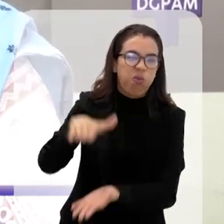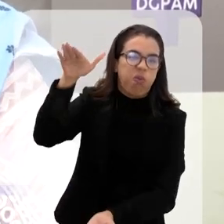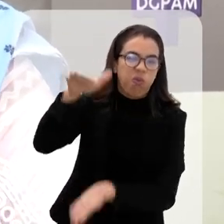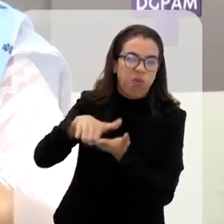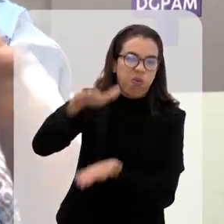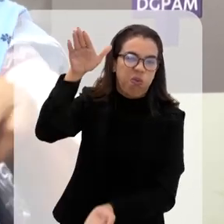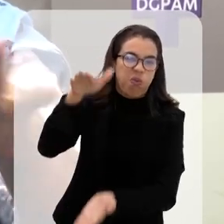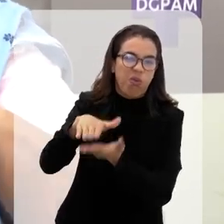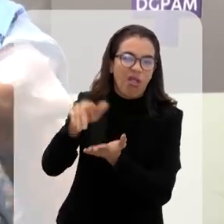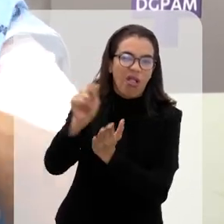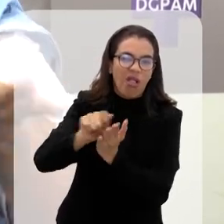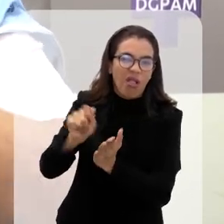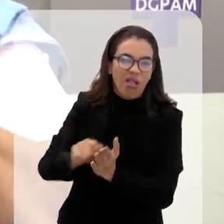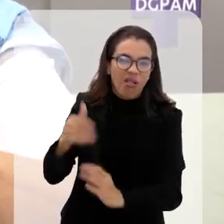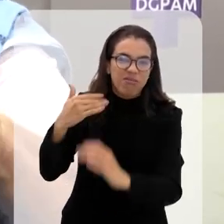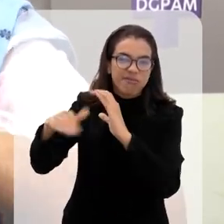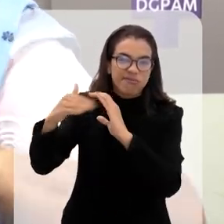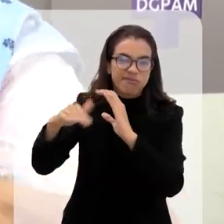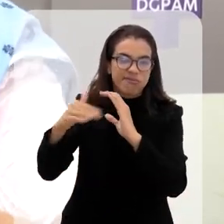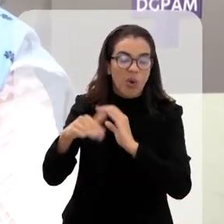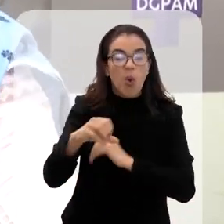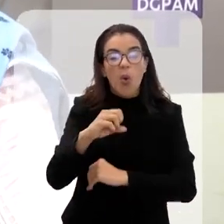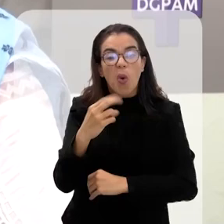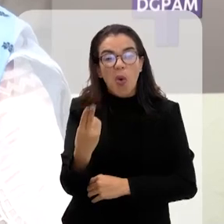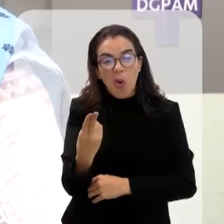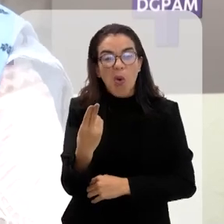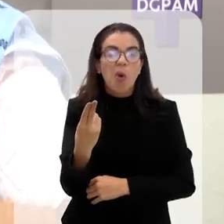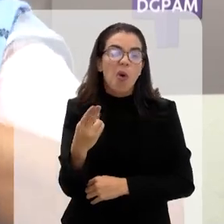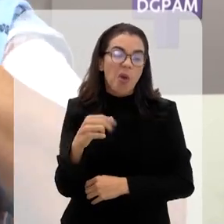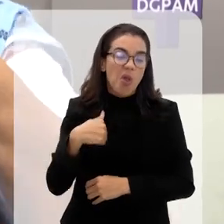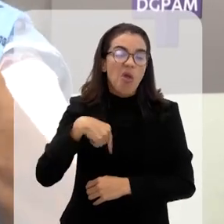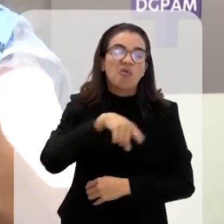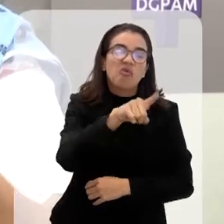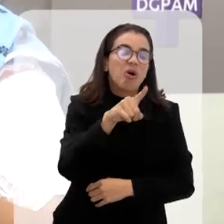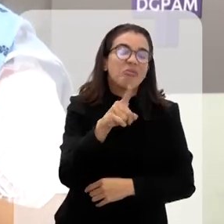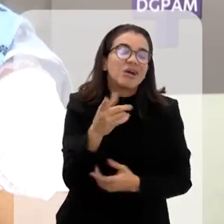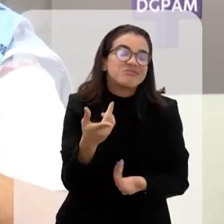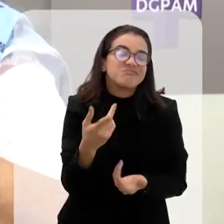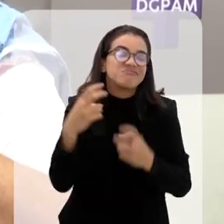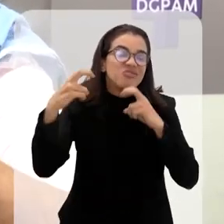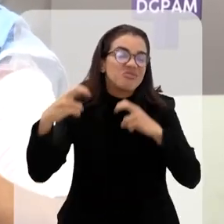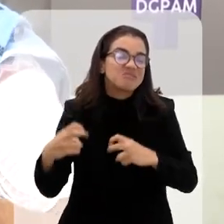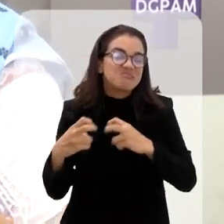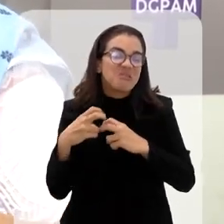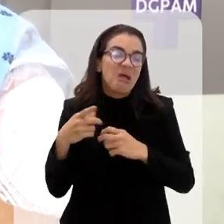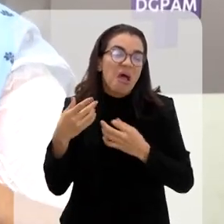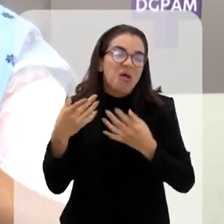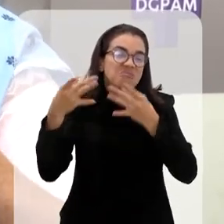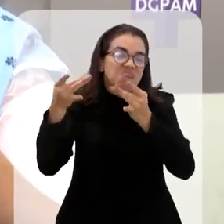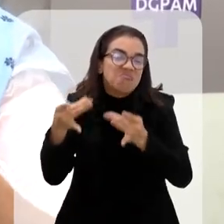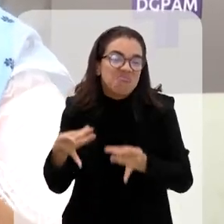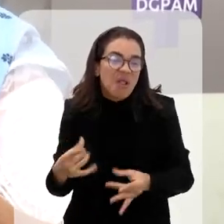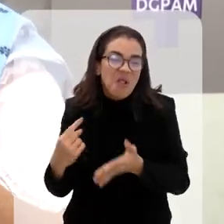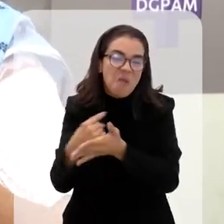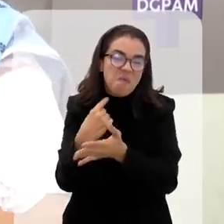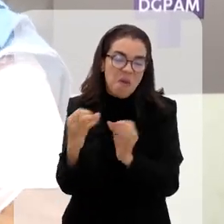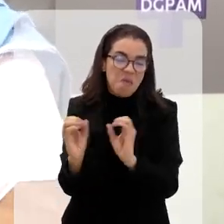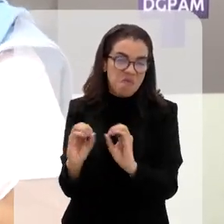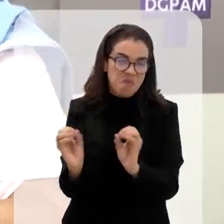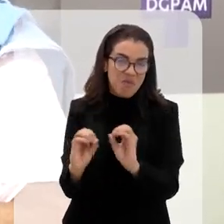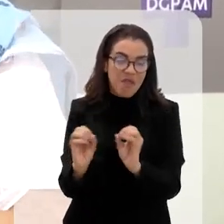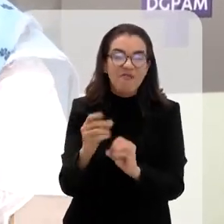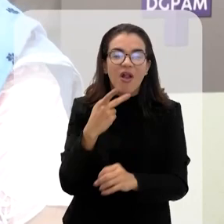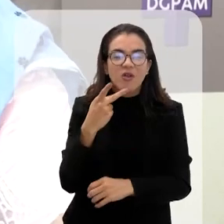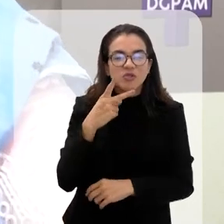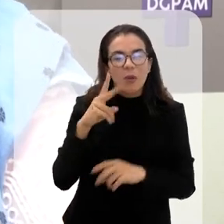um monte, você fica toda a vida para preencher e mandar. Ou eu vou, mas não vou ser ouvida daquele jeitinho que eu preciso. Ou como